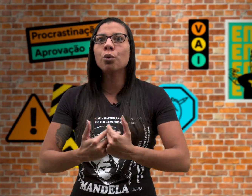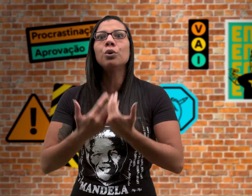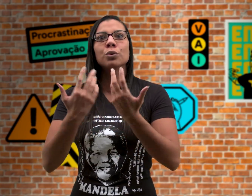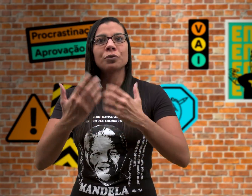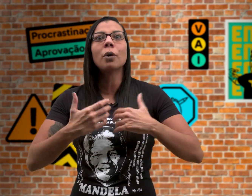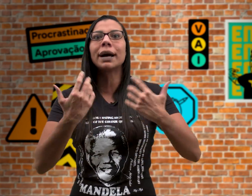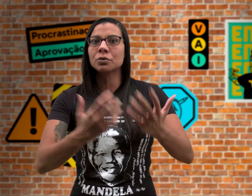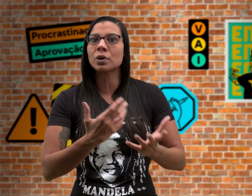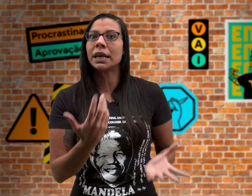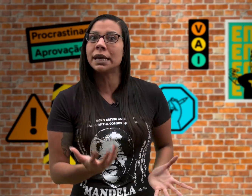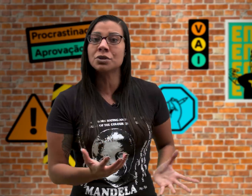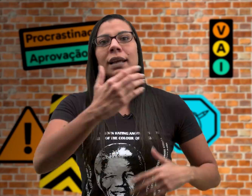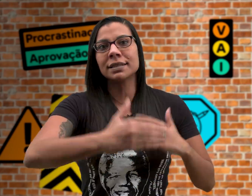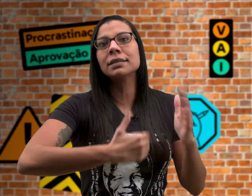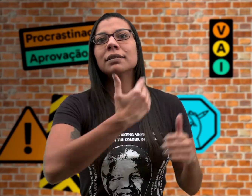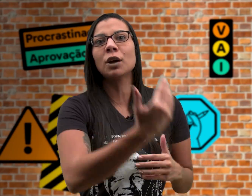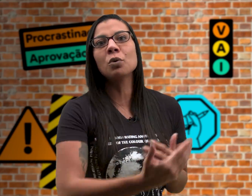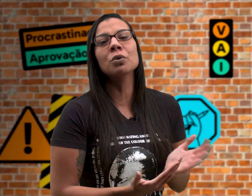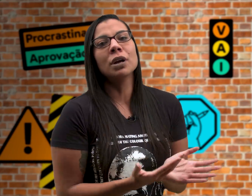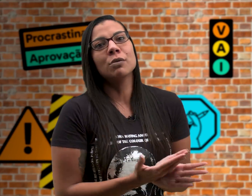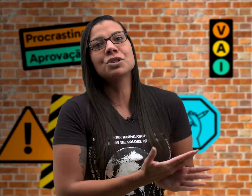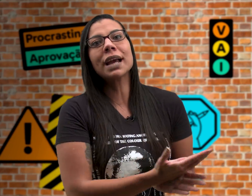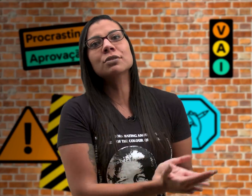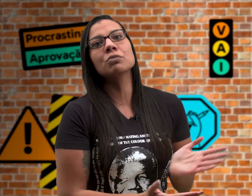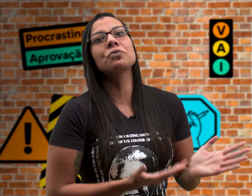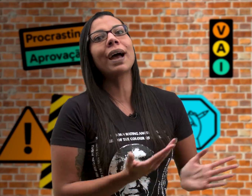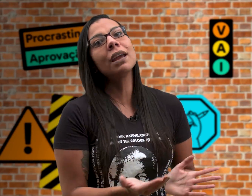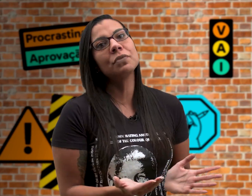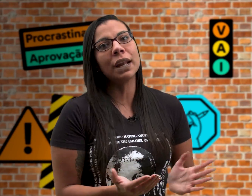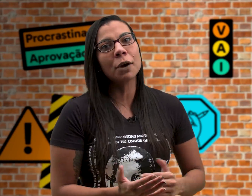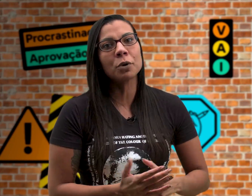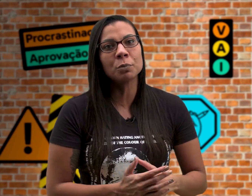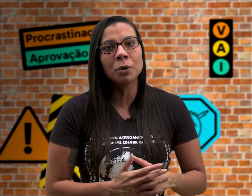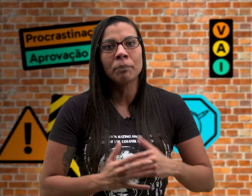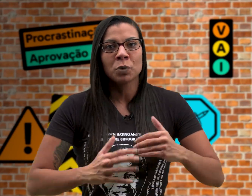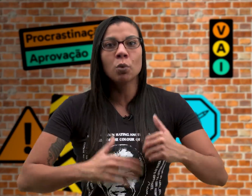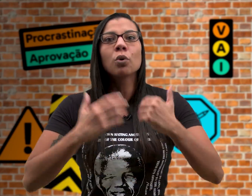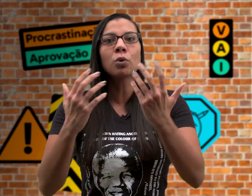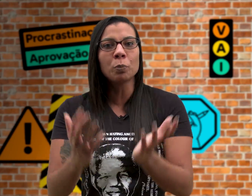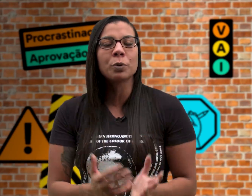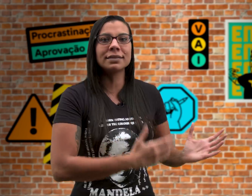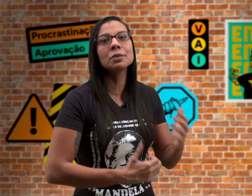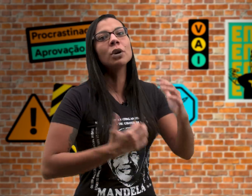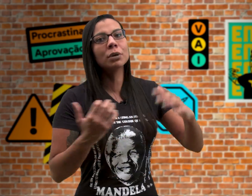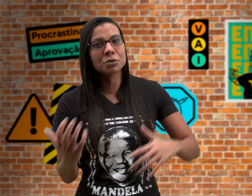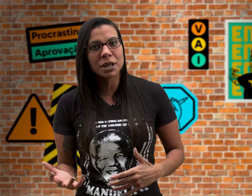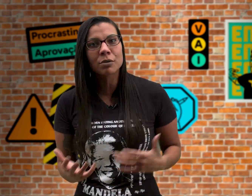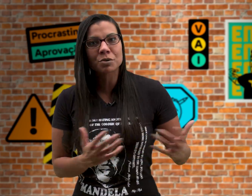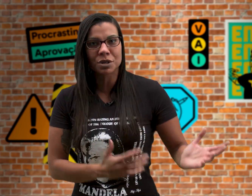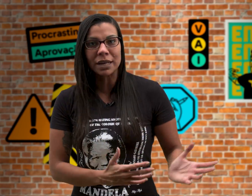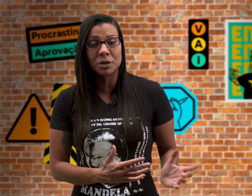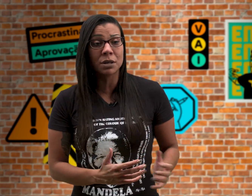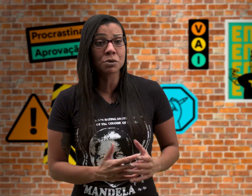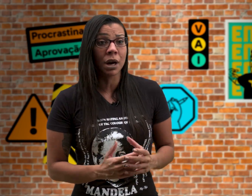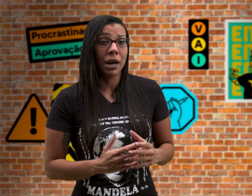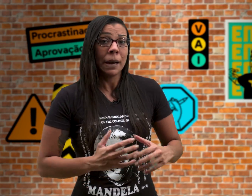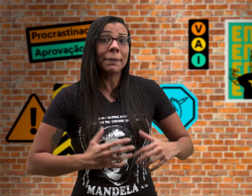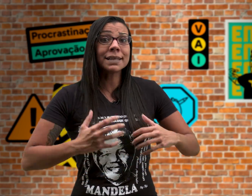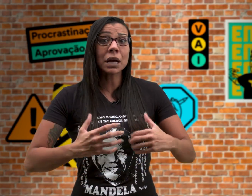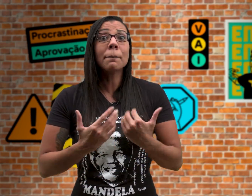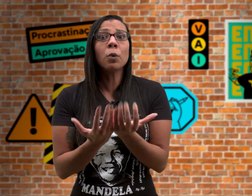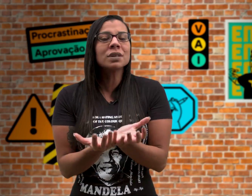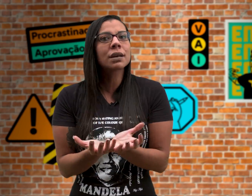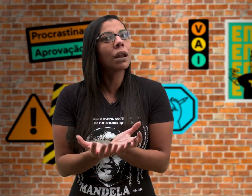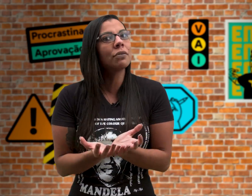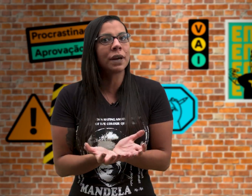tem orgulho do formato do nariz. Ela cita até o Jackson 5, né, como um grupo, cinco irmãos negros nos Estados Unidos.